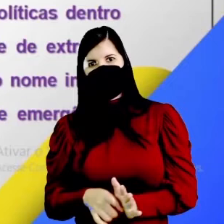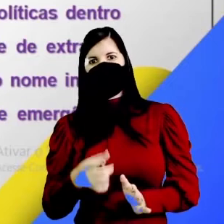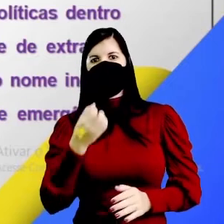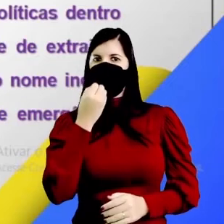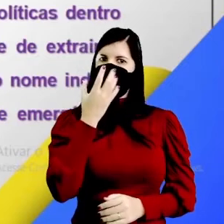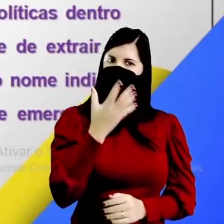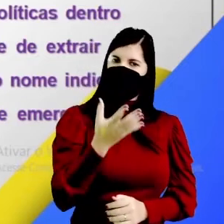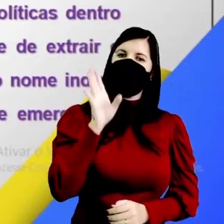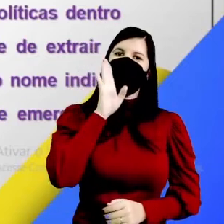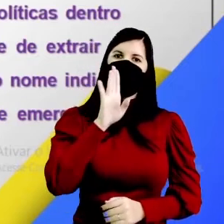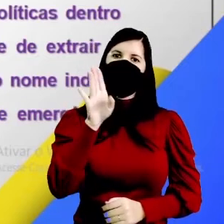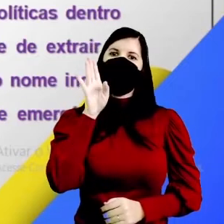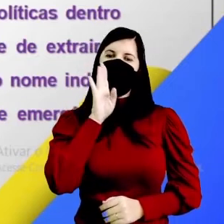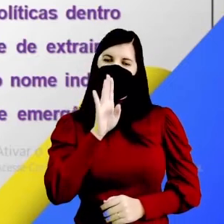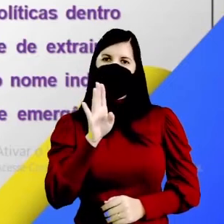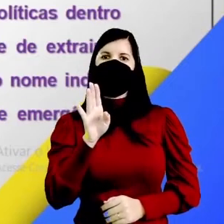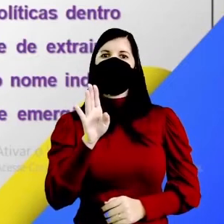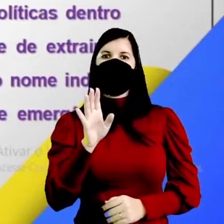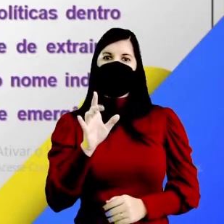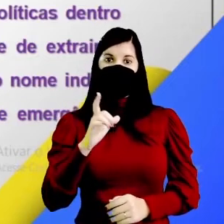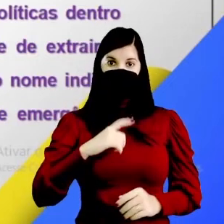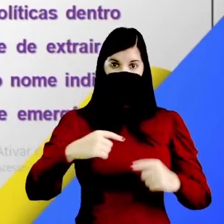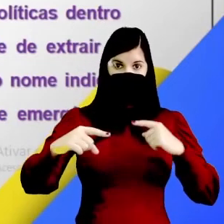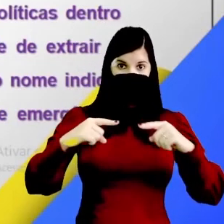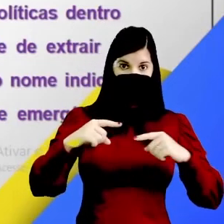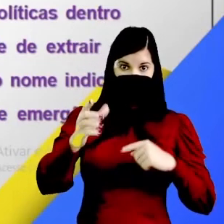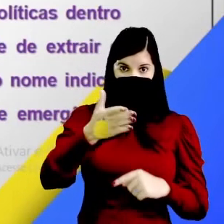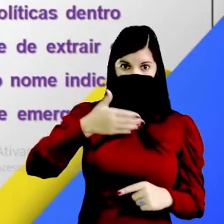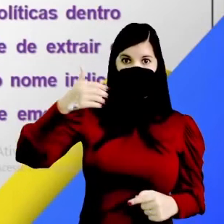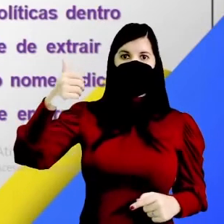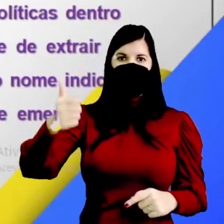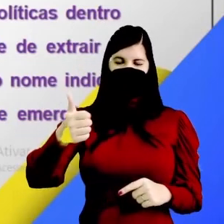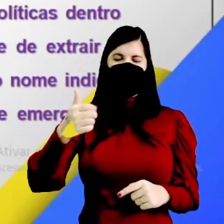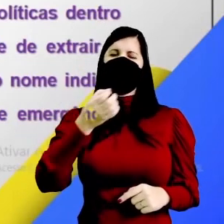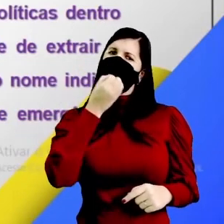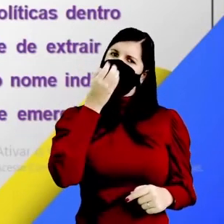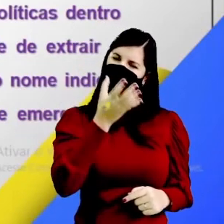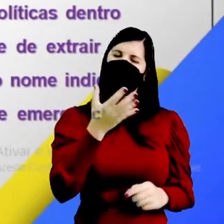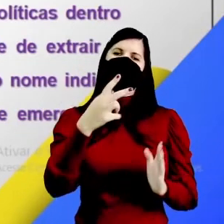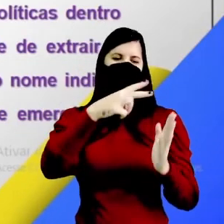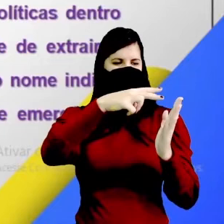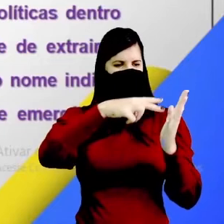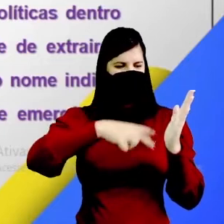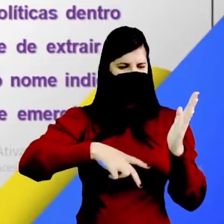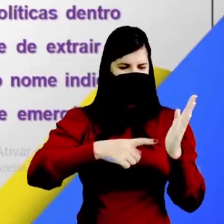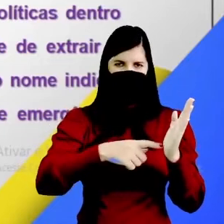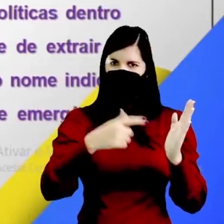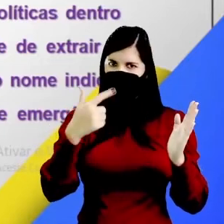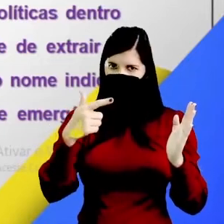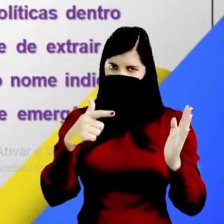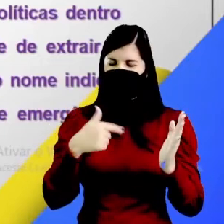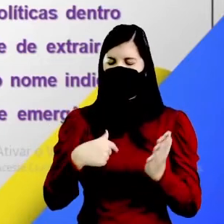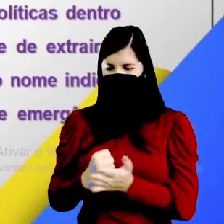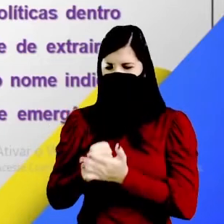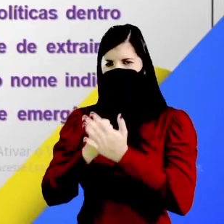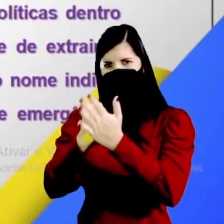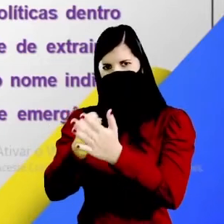bacana, discreta. Se tiver a política, melhor ainda, porque você já vai ler. E se não tiver, você vai ajudar a equipe a